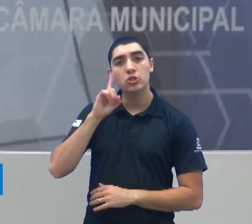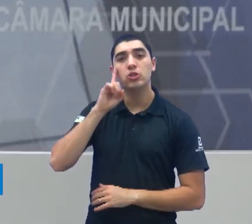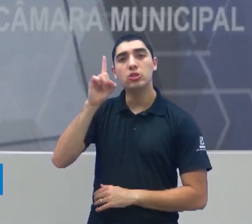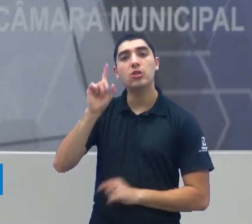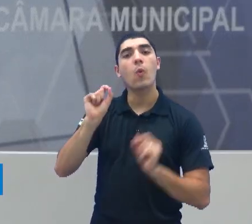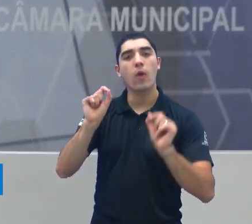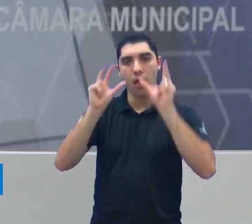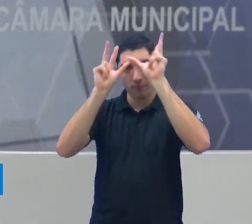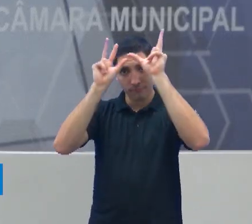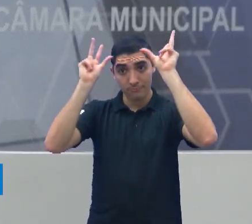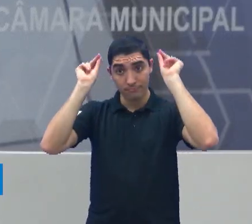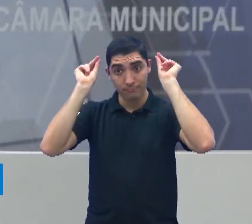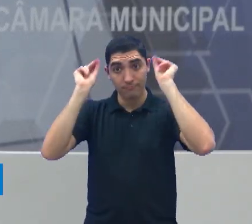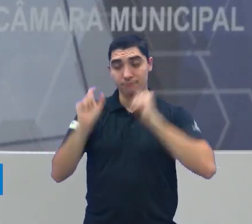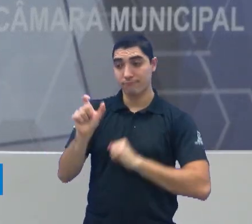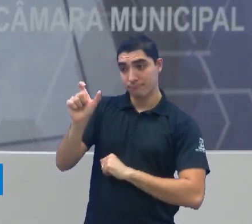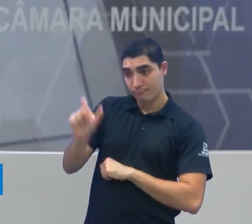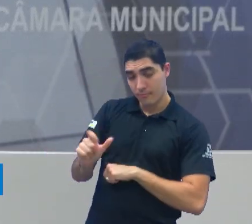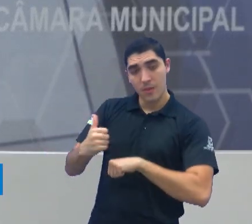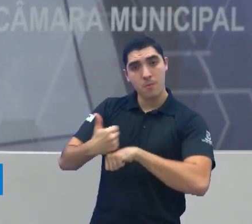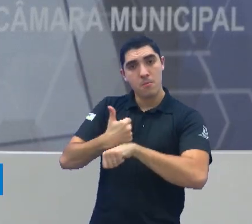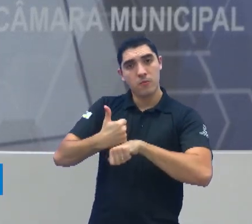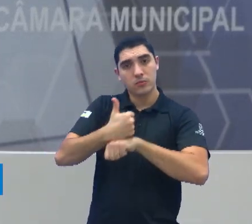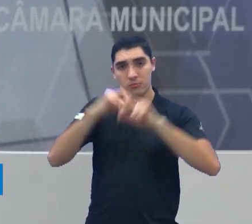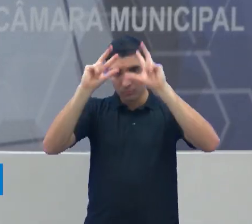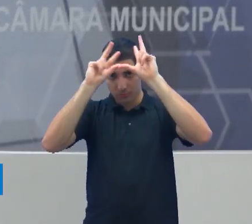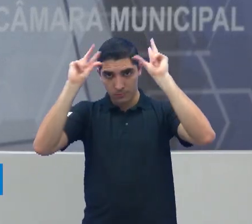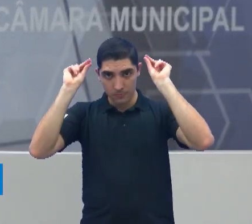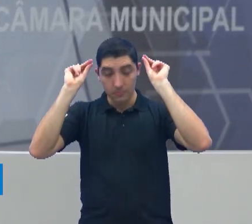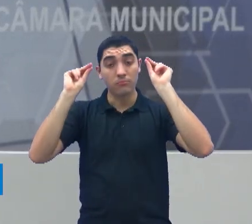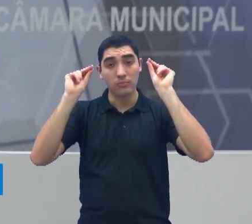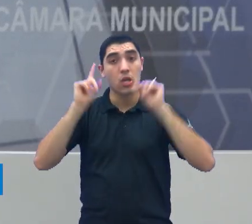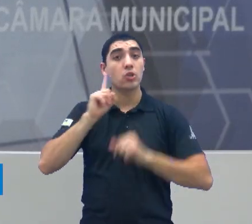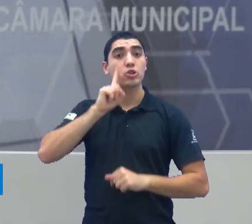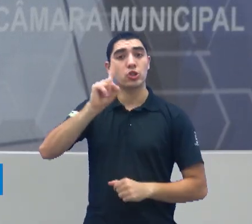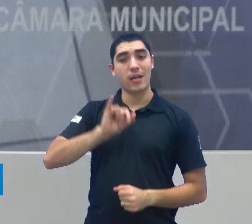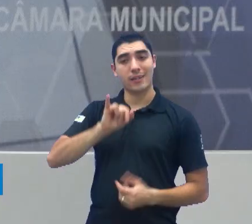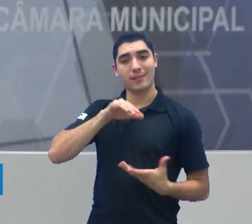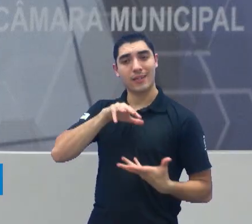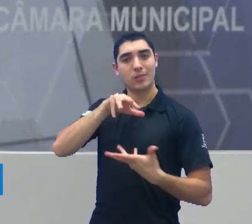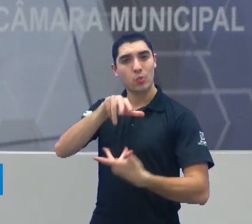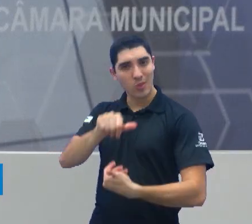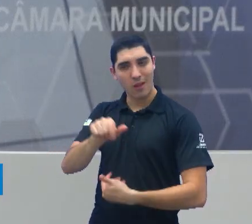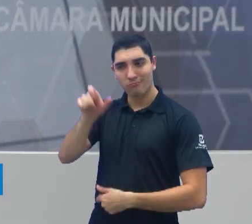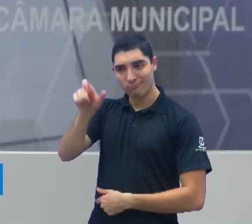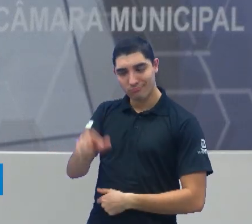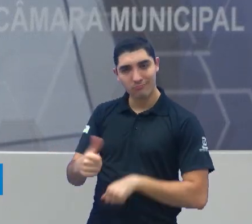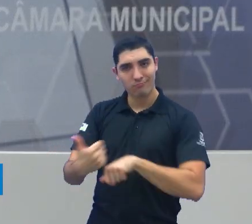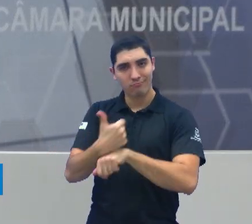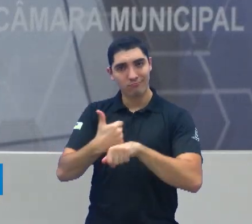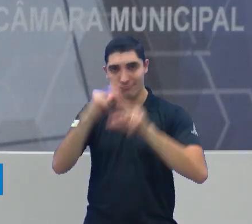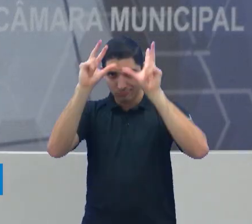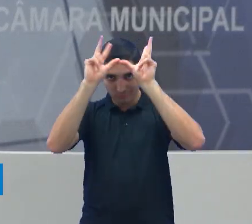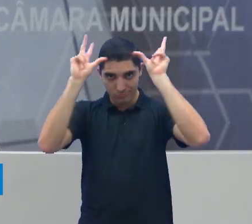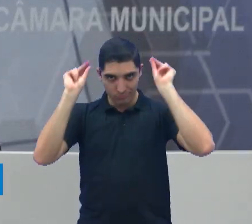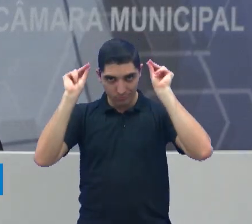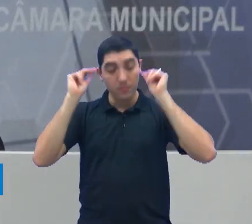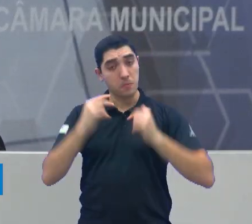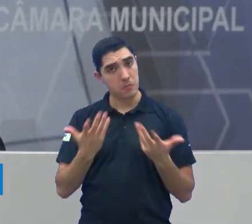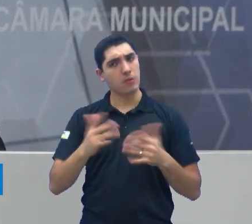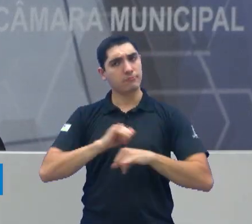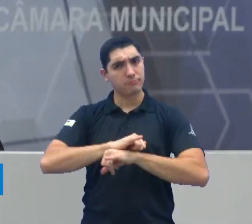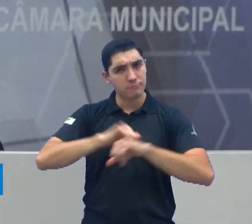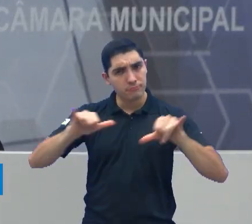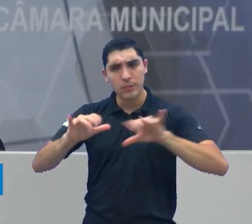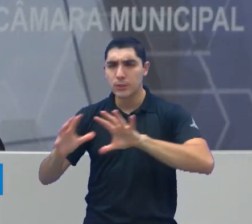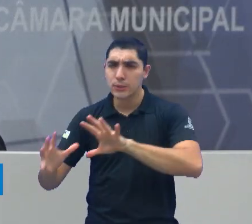enfermagem, o dia do enfermeiro, o Dia Internacional do Enfermeiro e da Enfermagem. E parabenizar aqui todos os